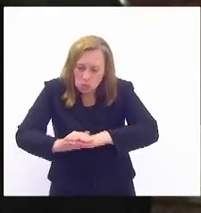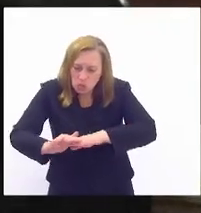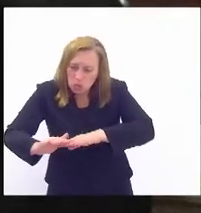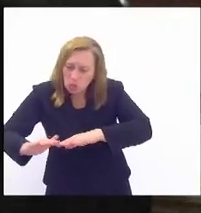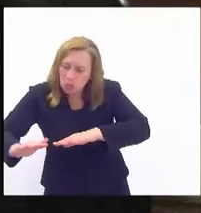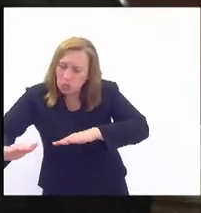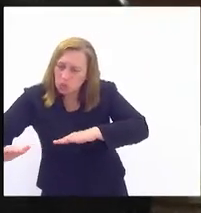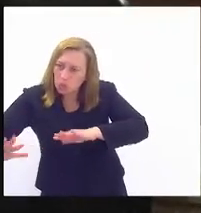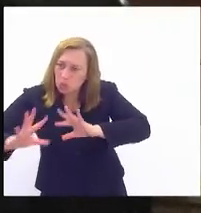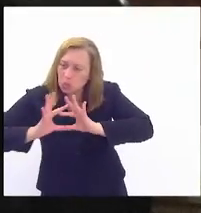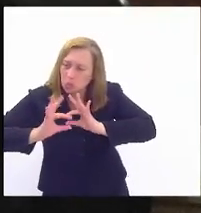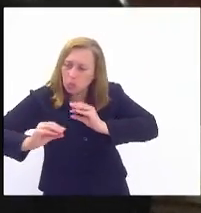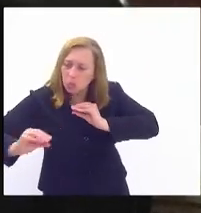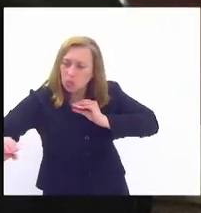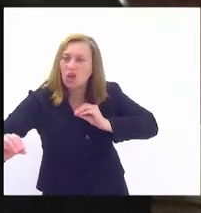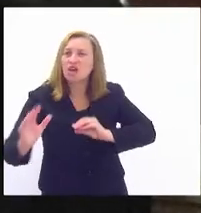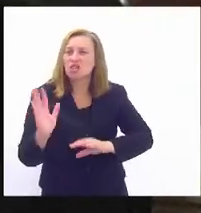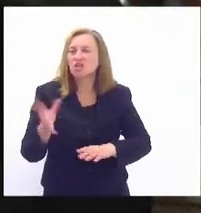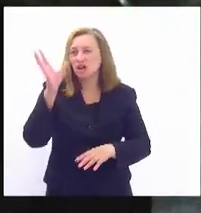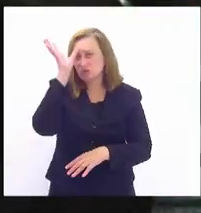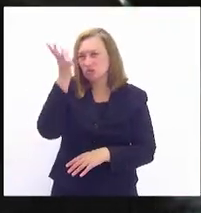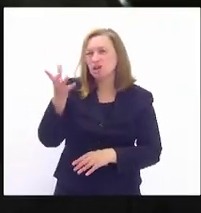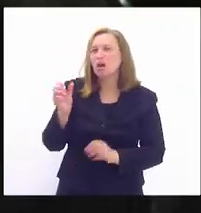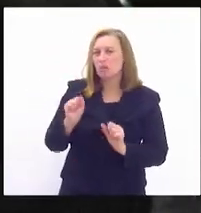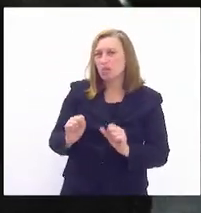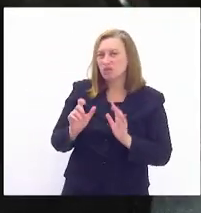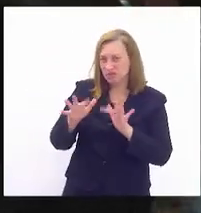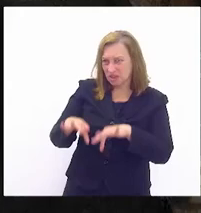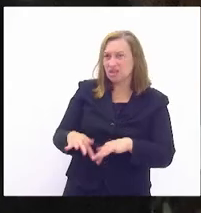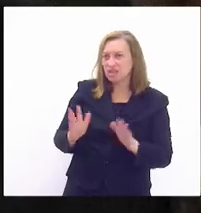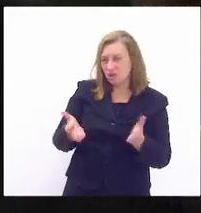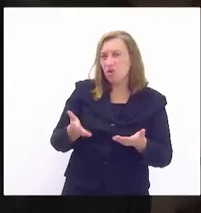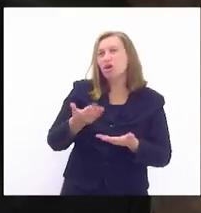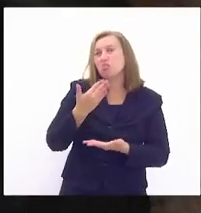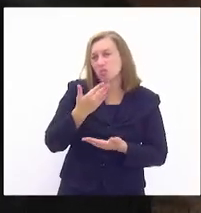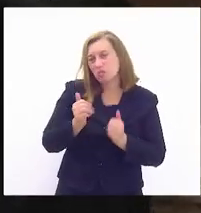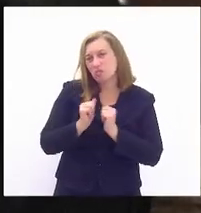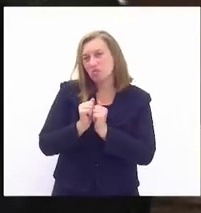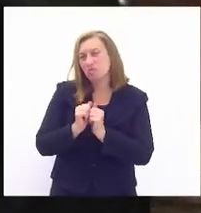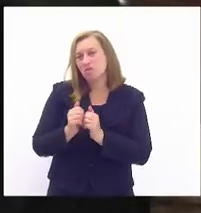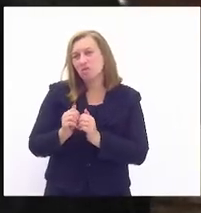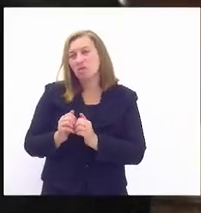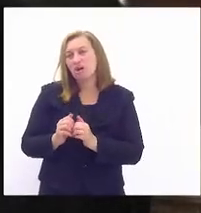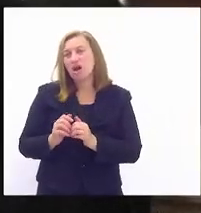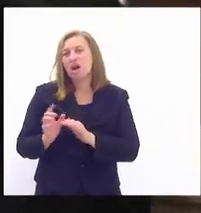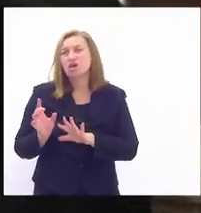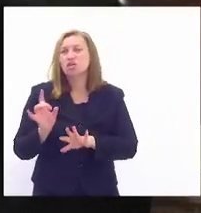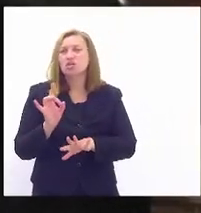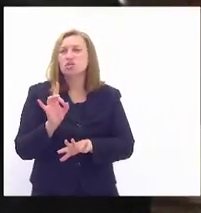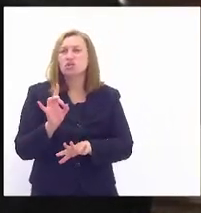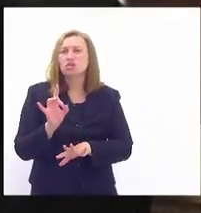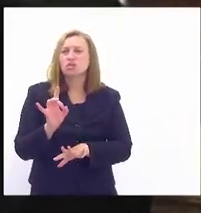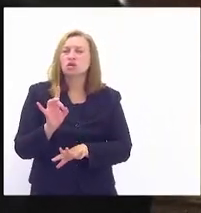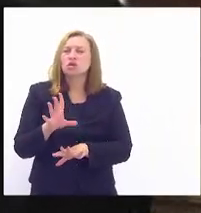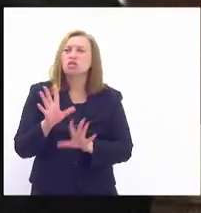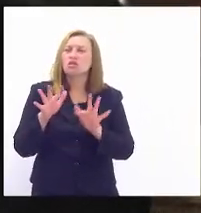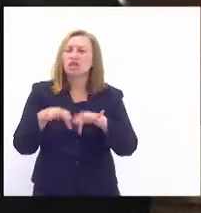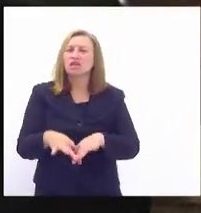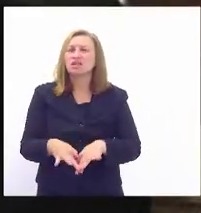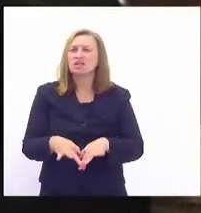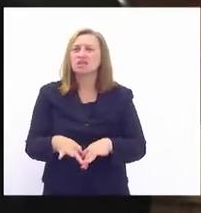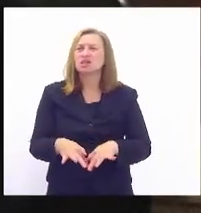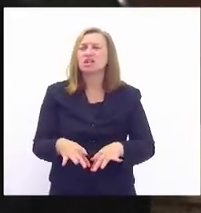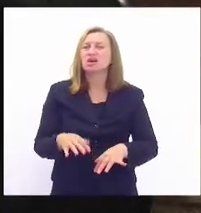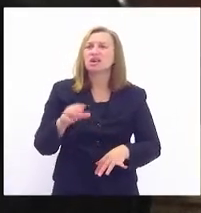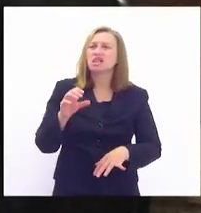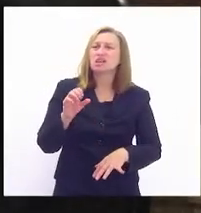Maurício, pode concluir, por favor? Oi? Pode concluir, por favor? Beleza. Só concluindo em relação ao